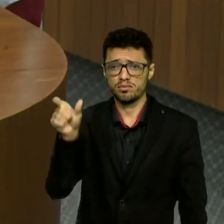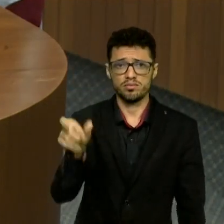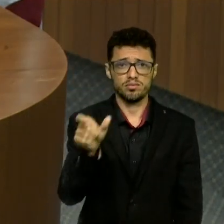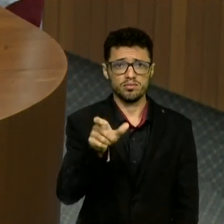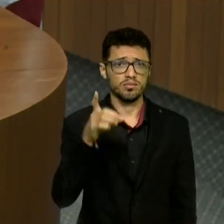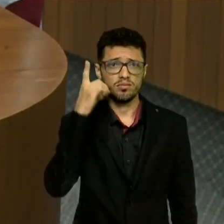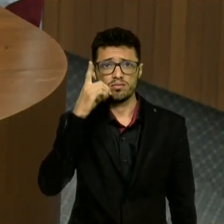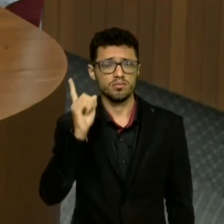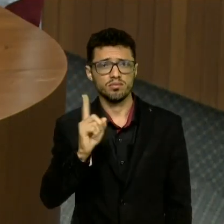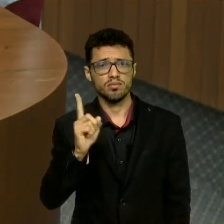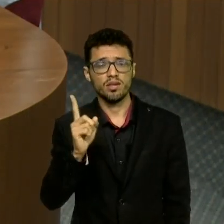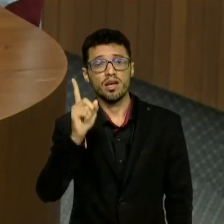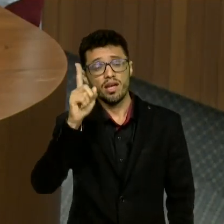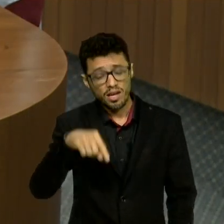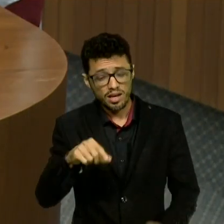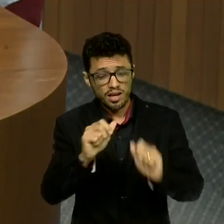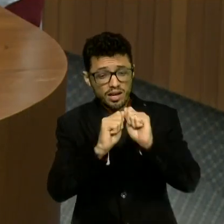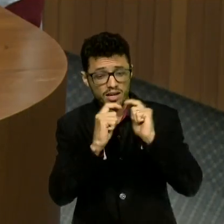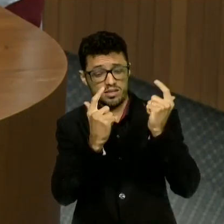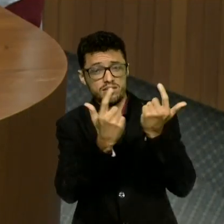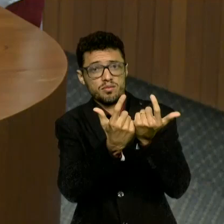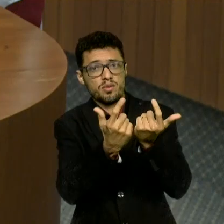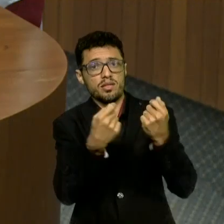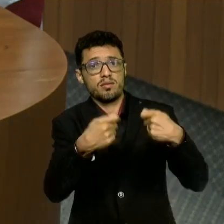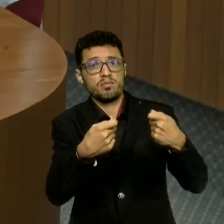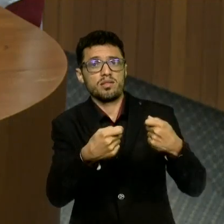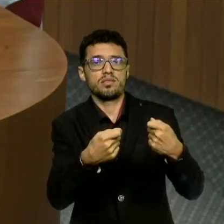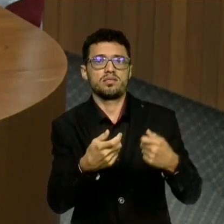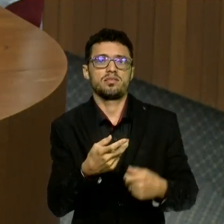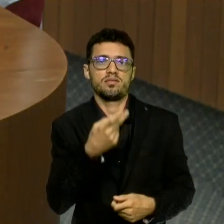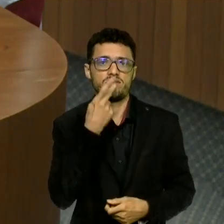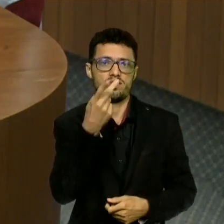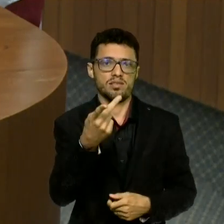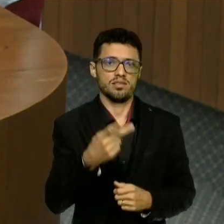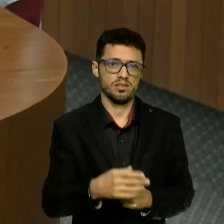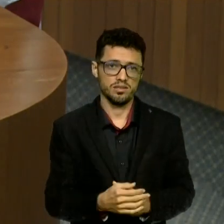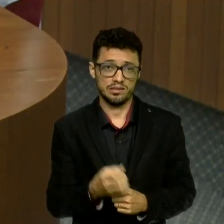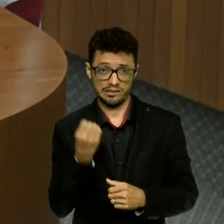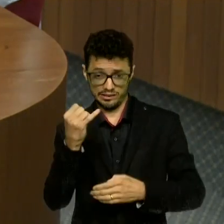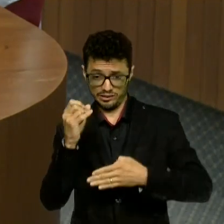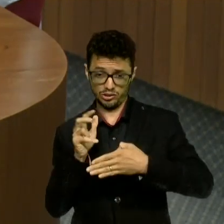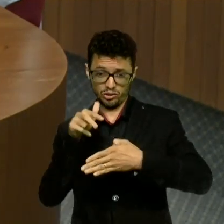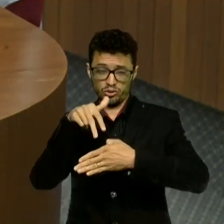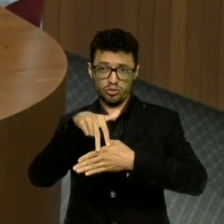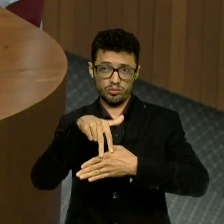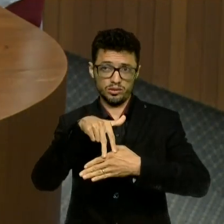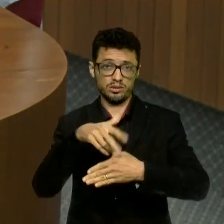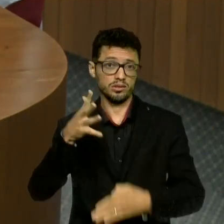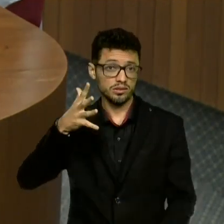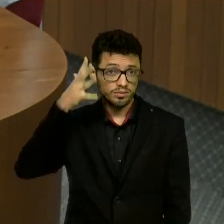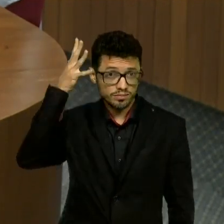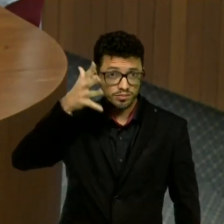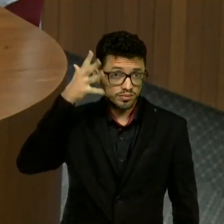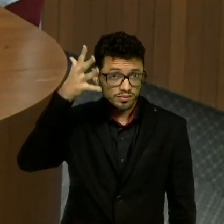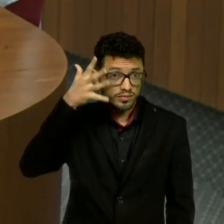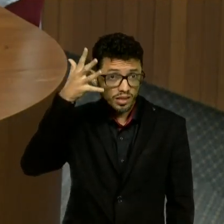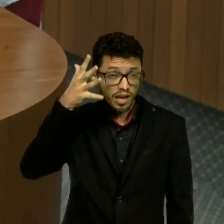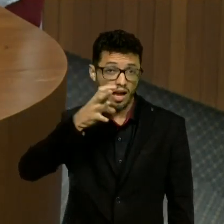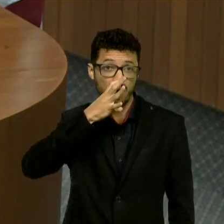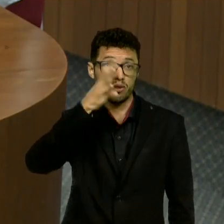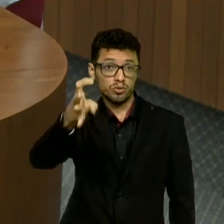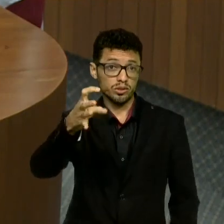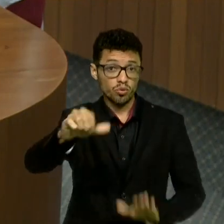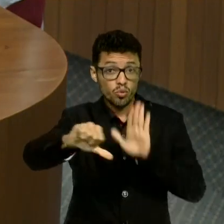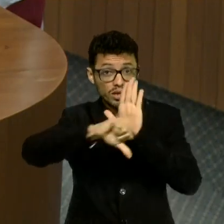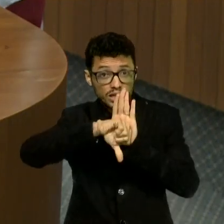Amical. É a instituição que tem que falar. Se a gente sobe à tribuna e faz a imputação de um crime gravíssimo como